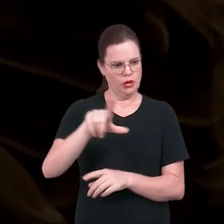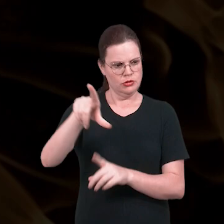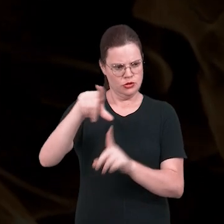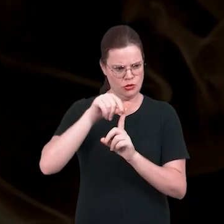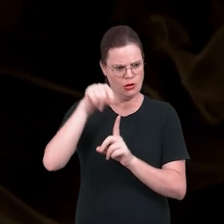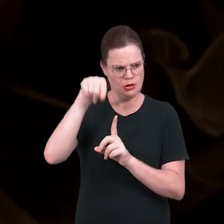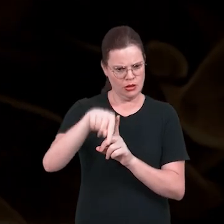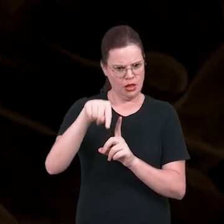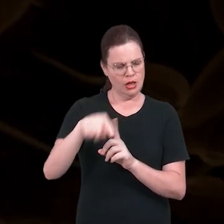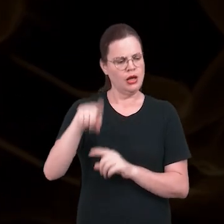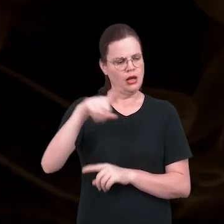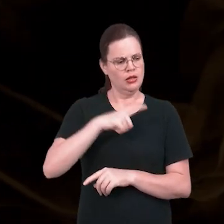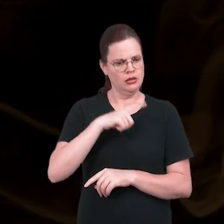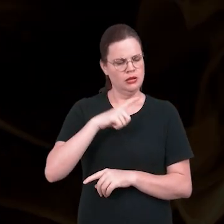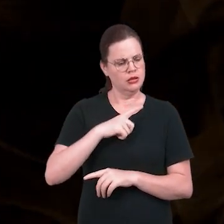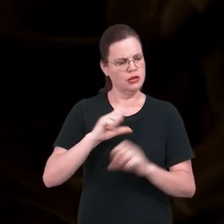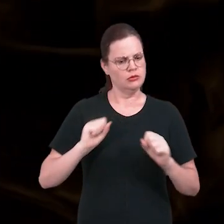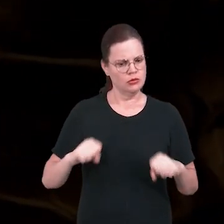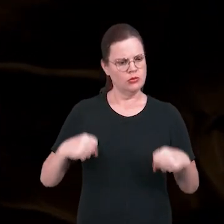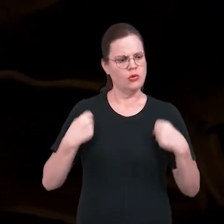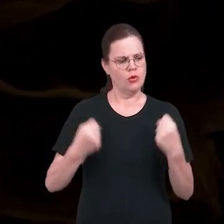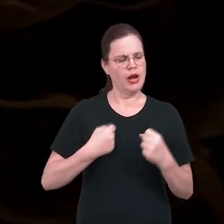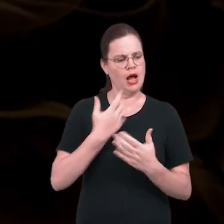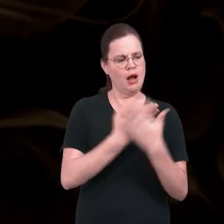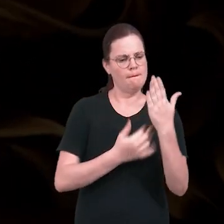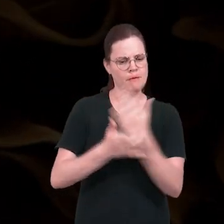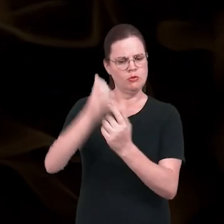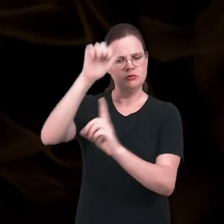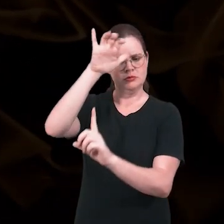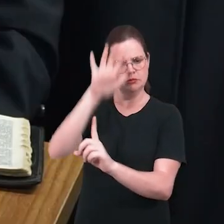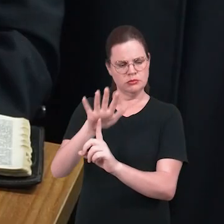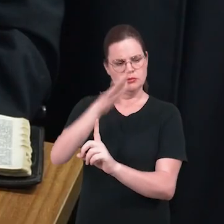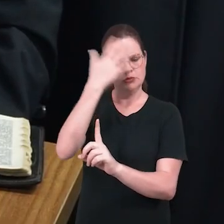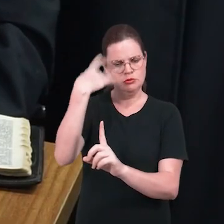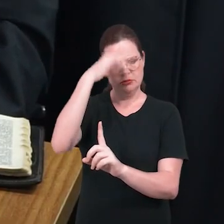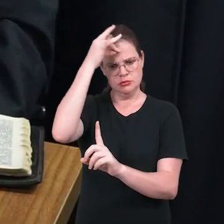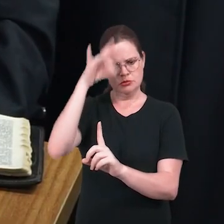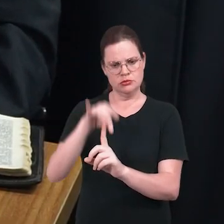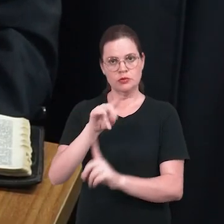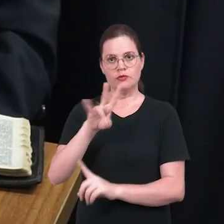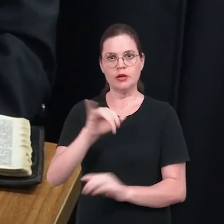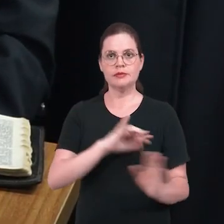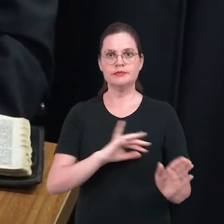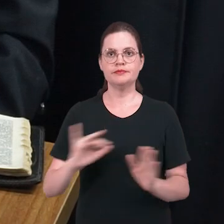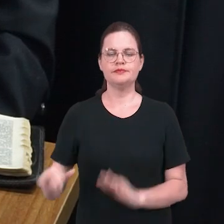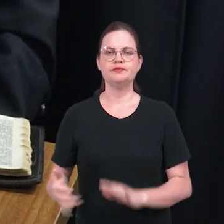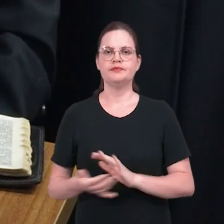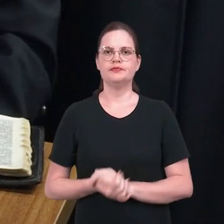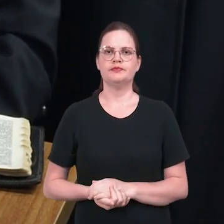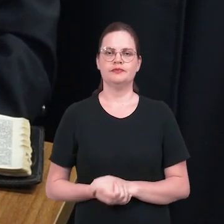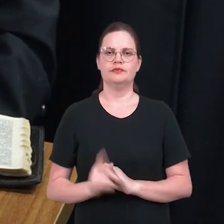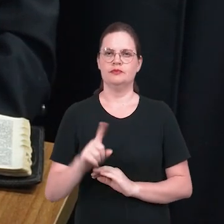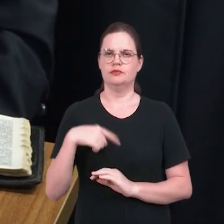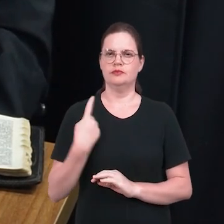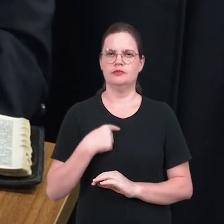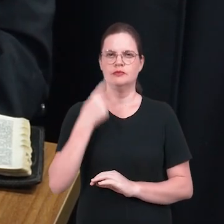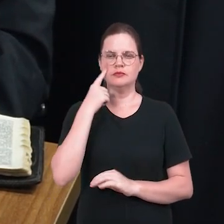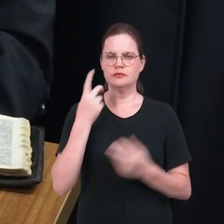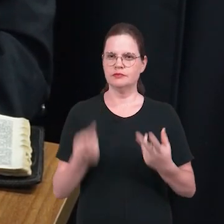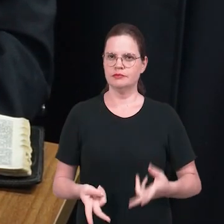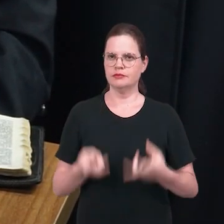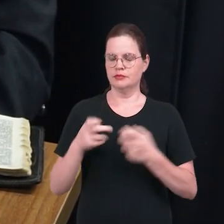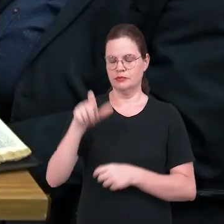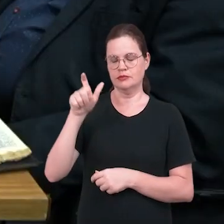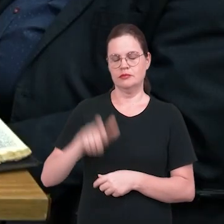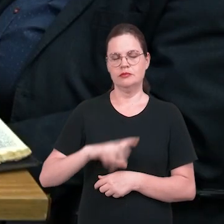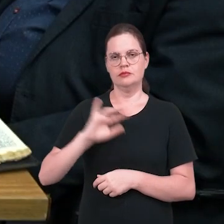homem que há o Espírito, e põe a mão sobre ele, né? É muito interessante a gente ver essa